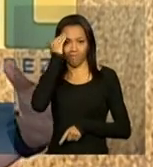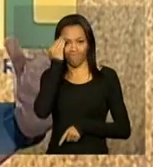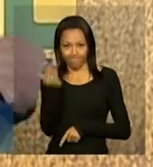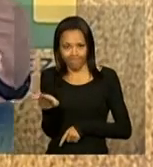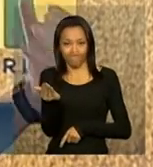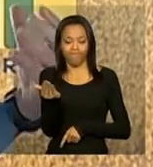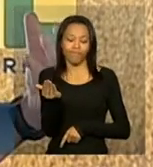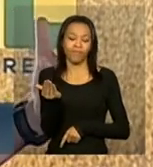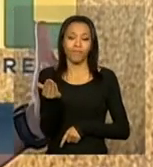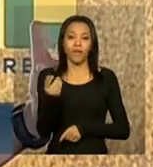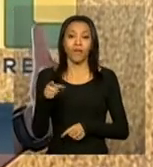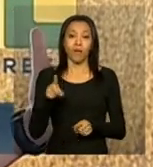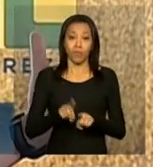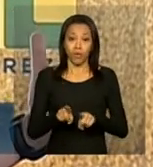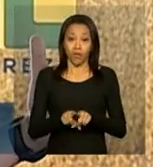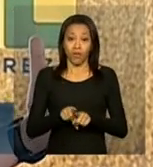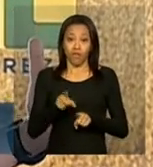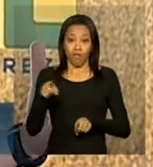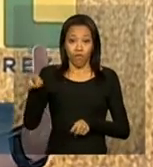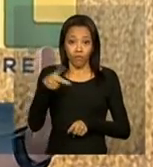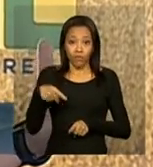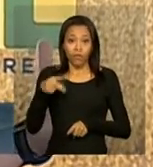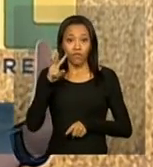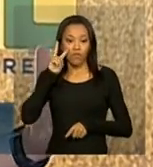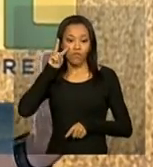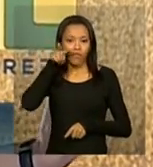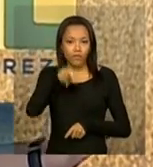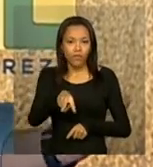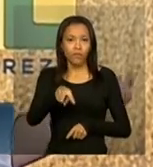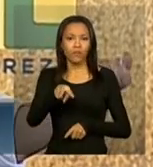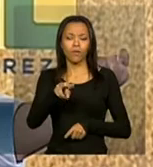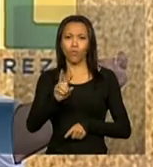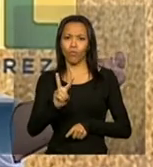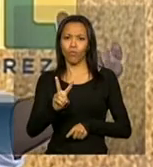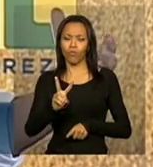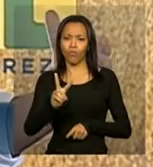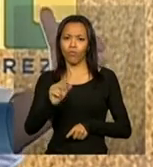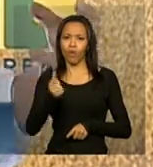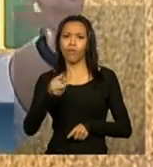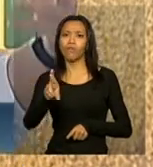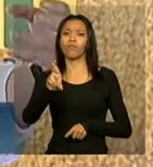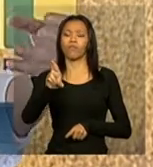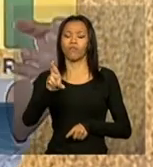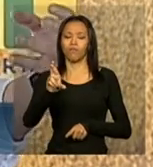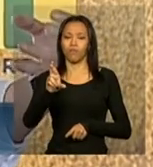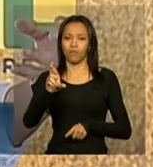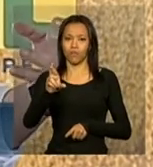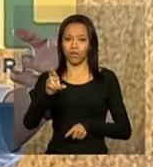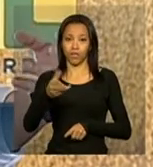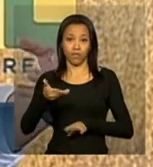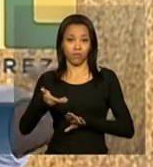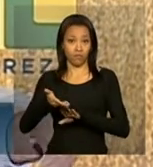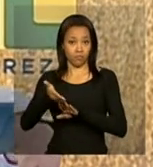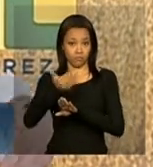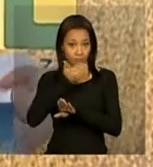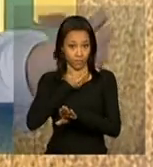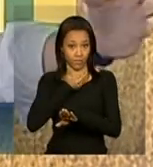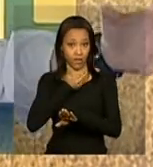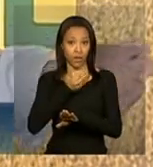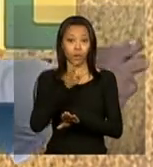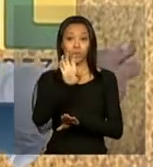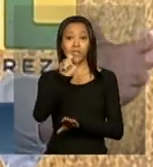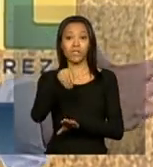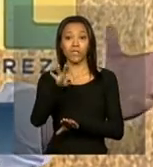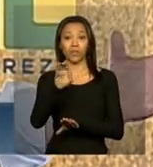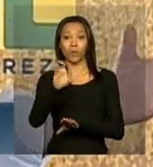pelo reconhecimento que, a partir do governo Lula, nós começamos a ter, que até então o centro-oeste